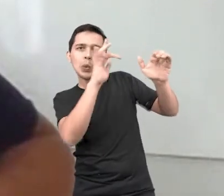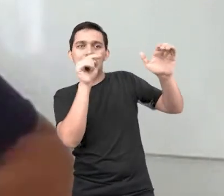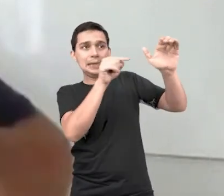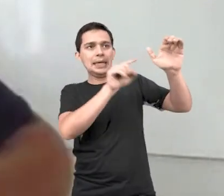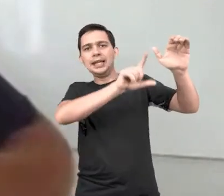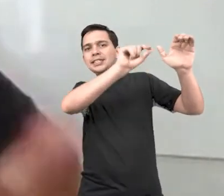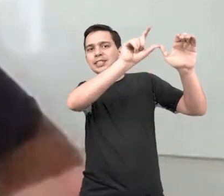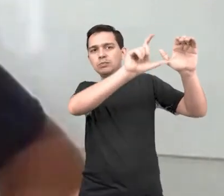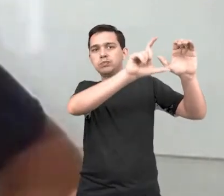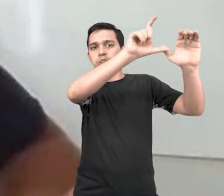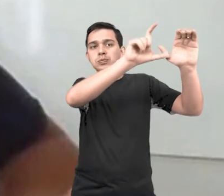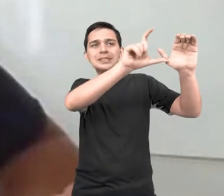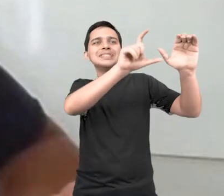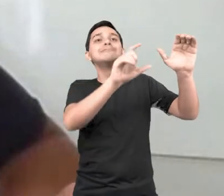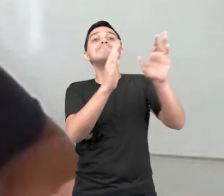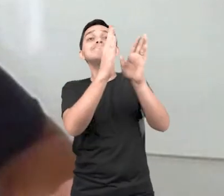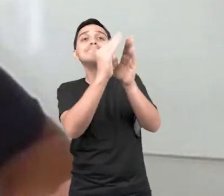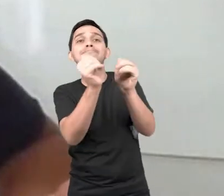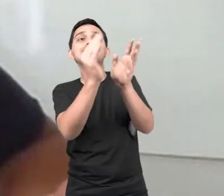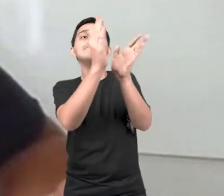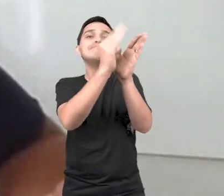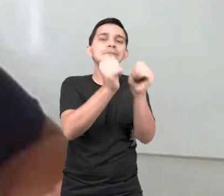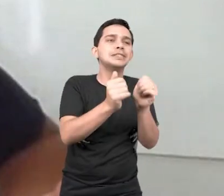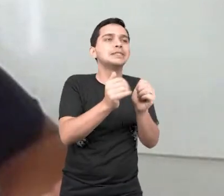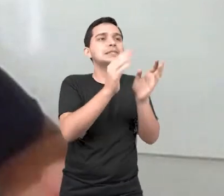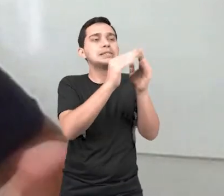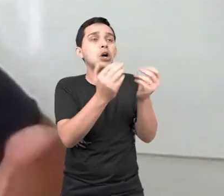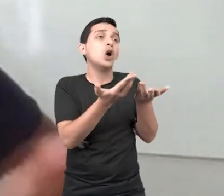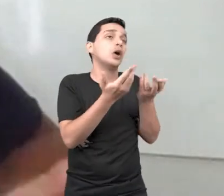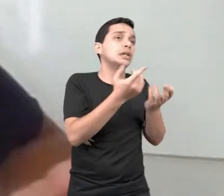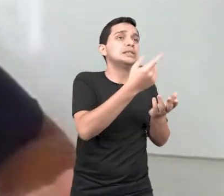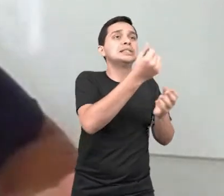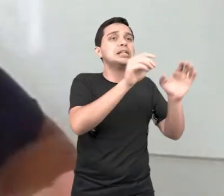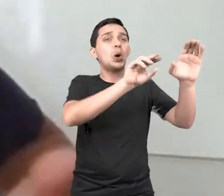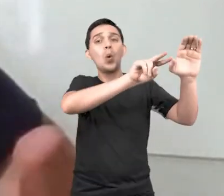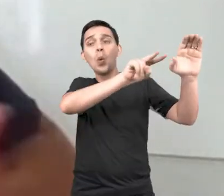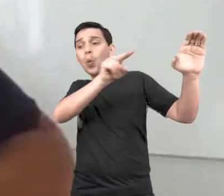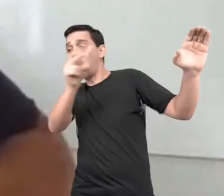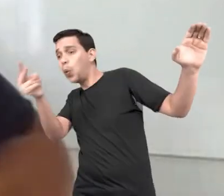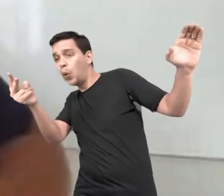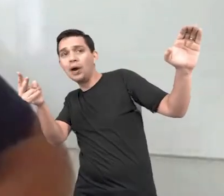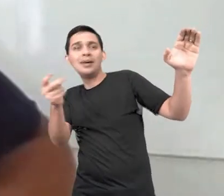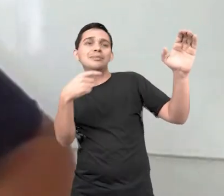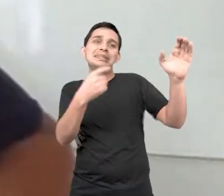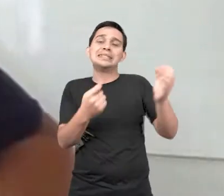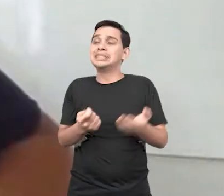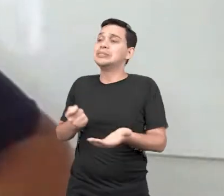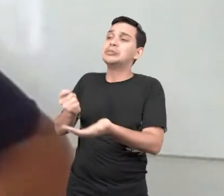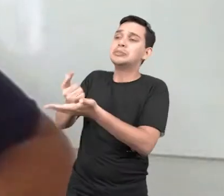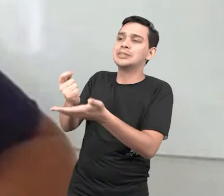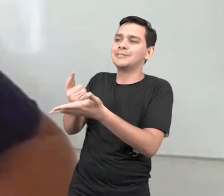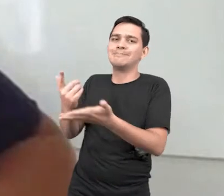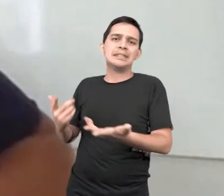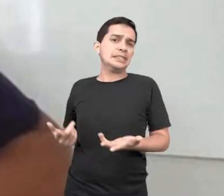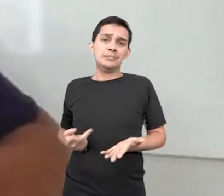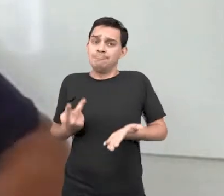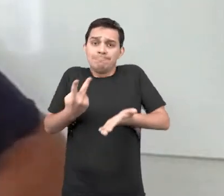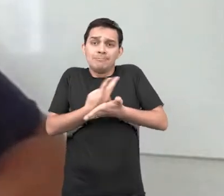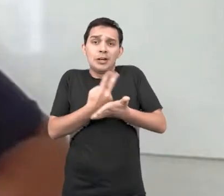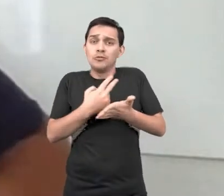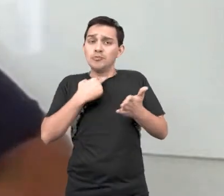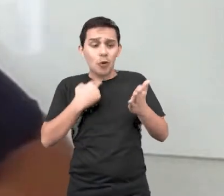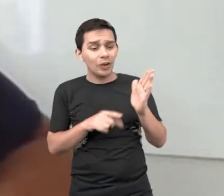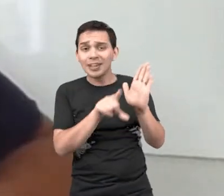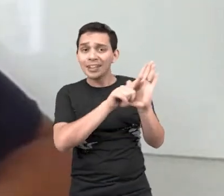ente, precisa se dirigir à Fazenda para solicitar, então, a realização de uma determinada despesa. Isso